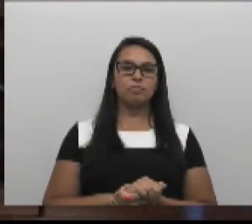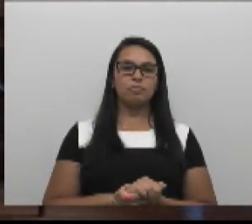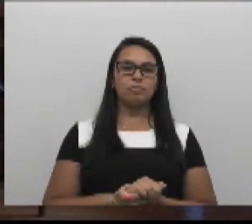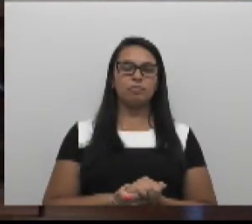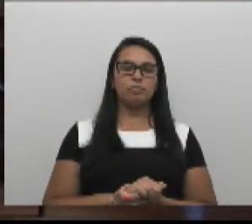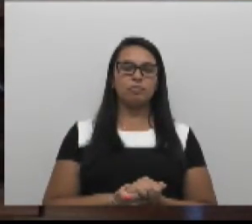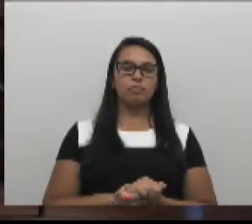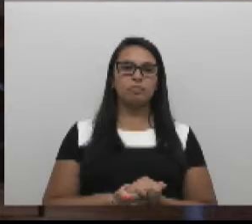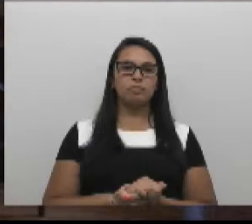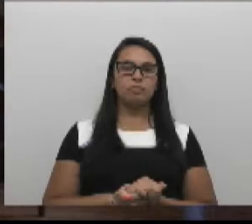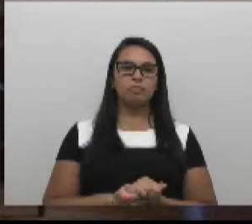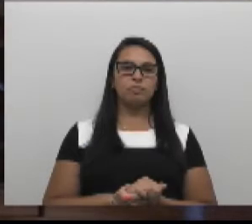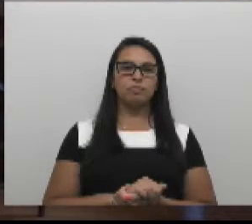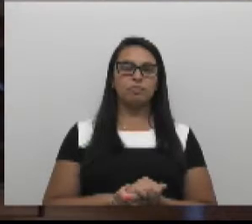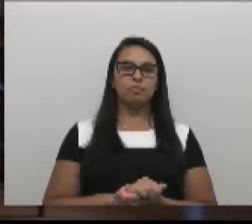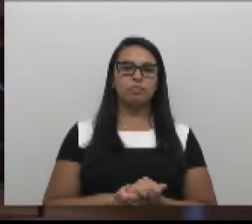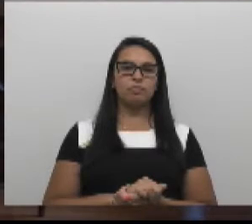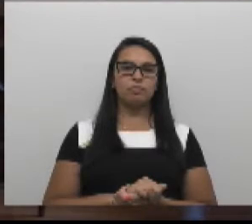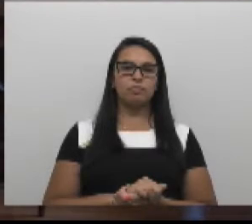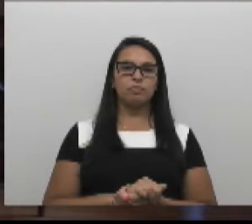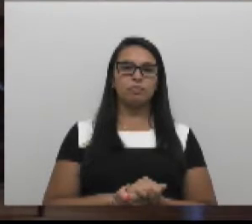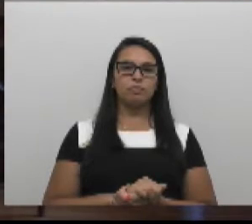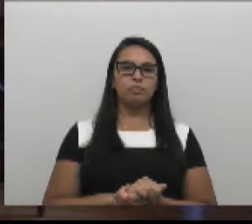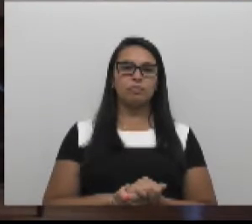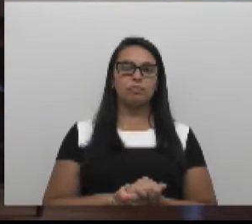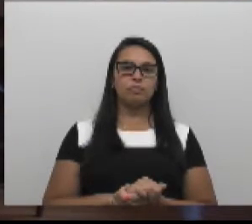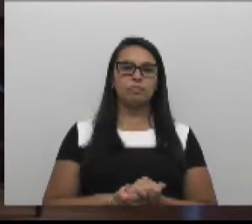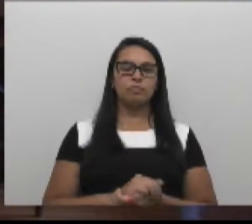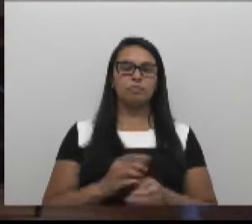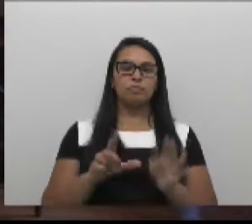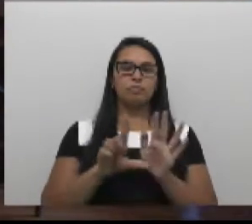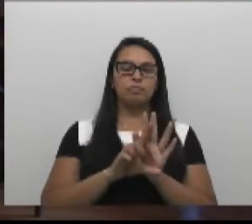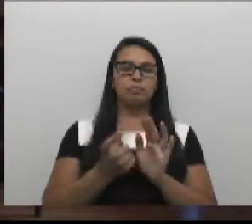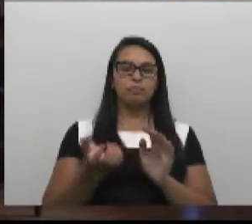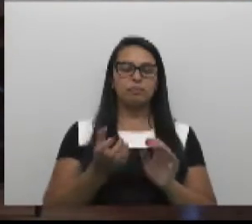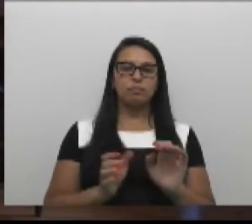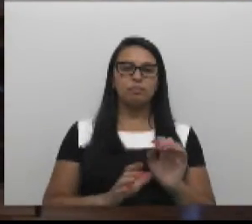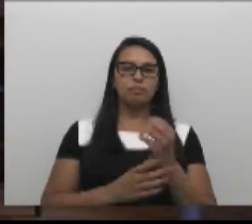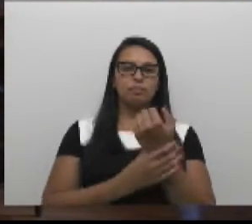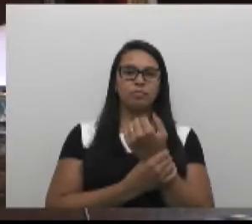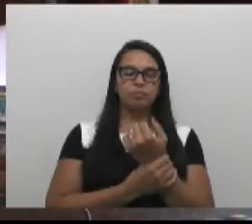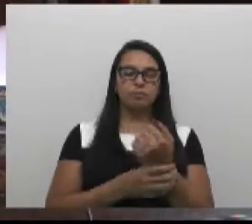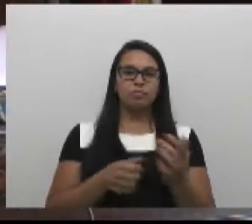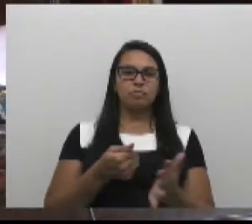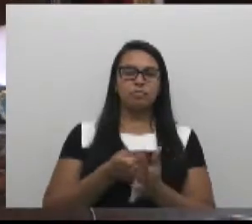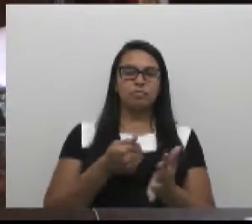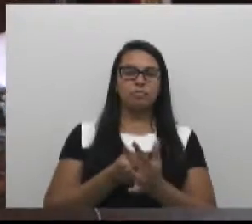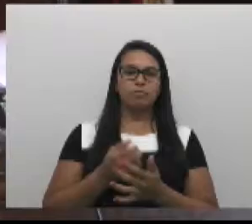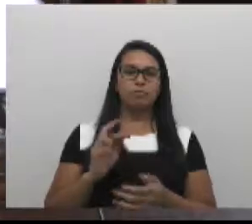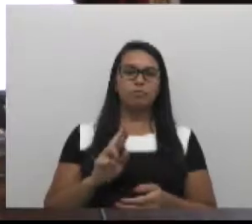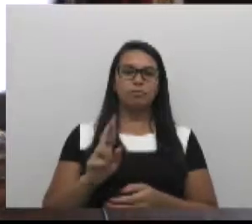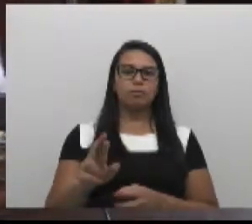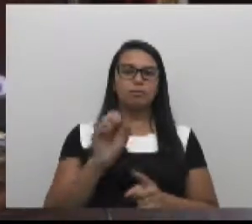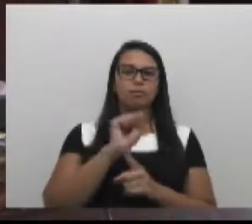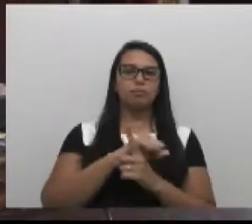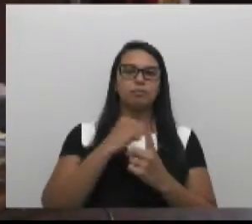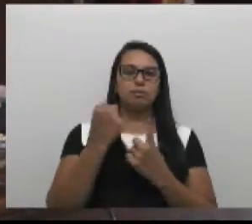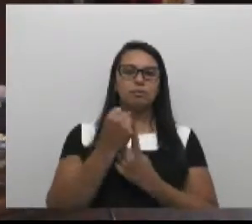Azevedo, já fica aqui garantida a representação da sociedade civil. De qualquer jeito,